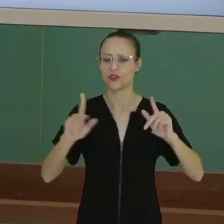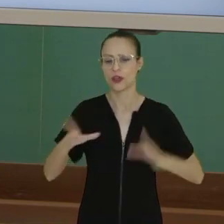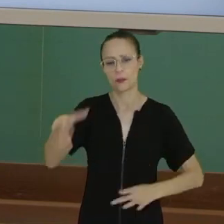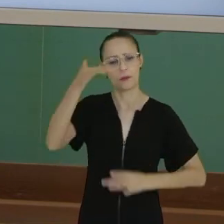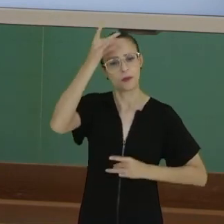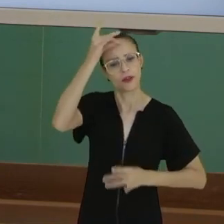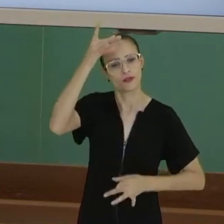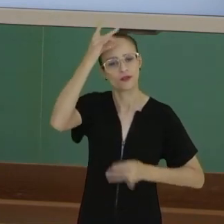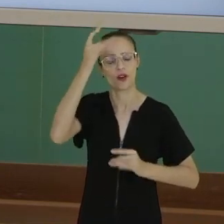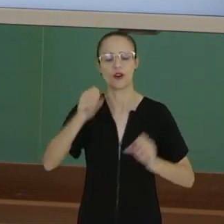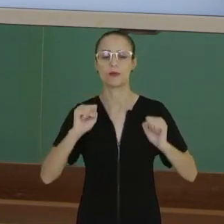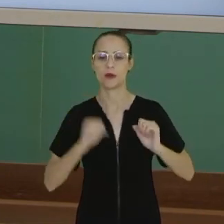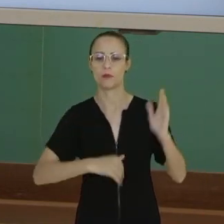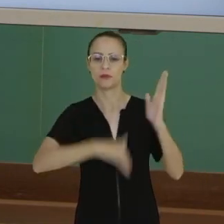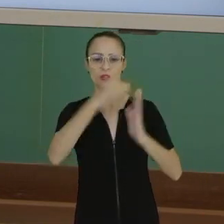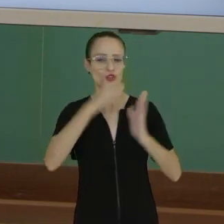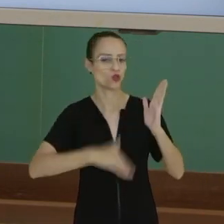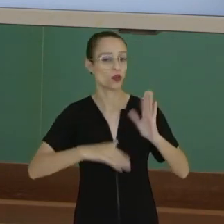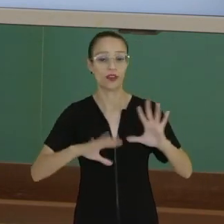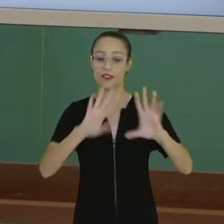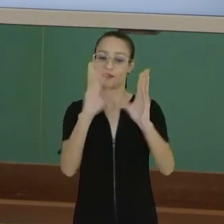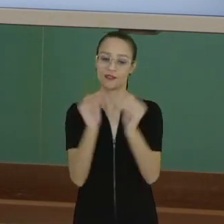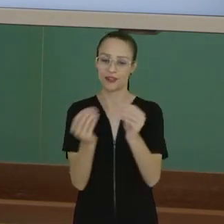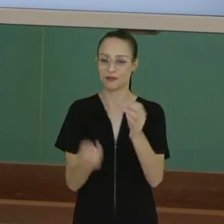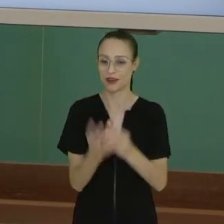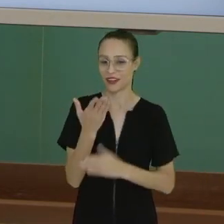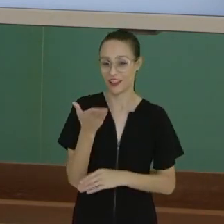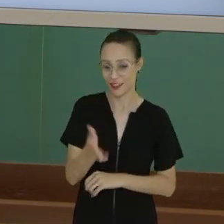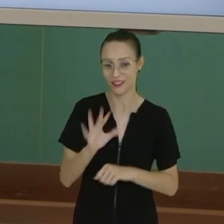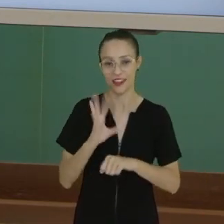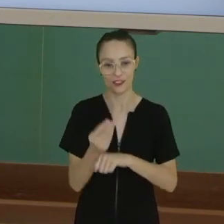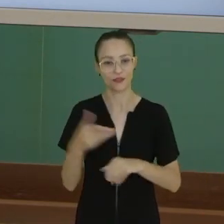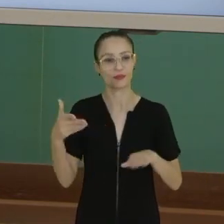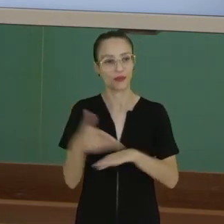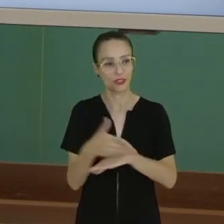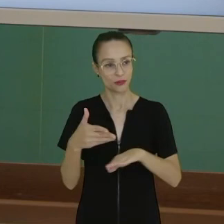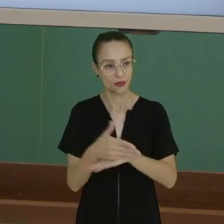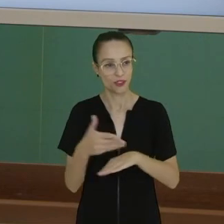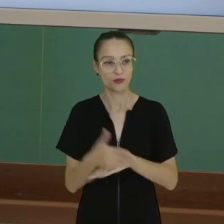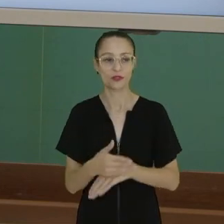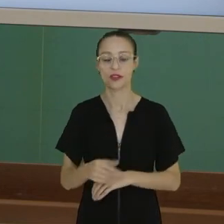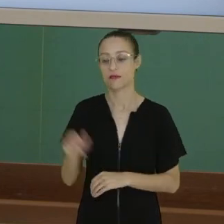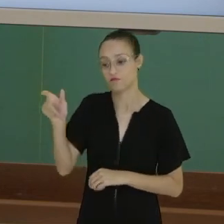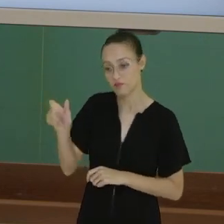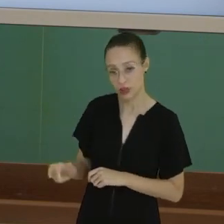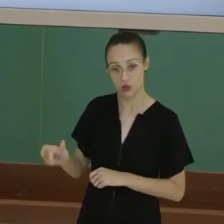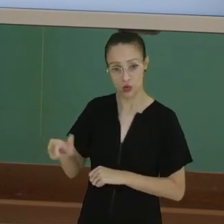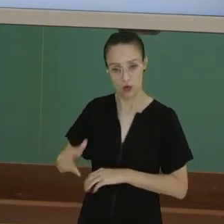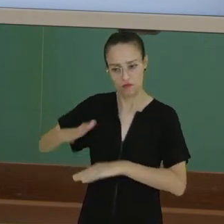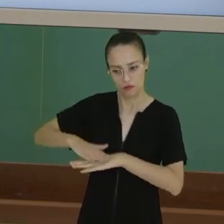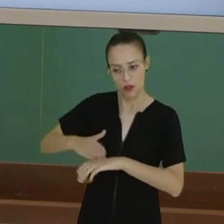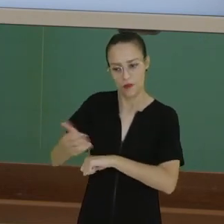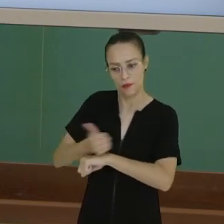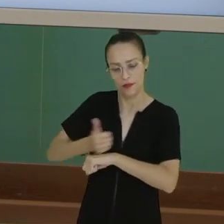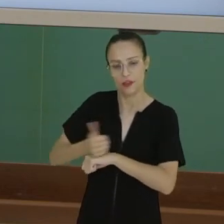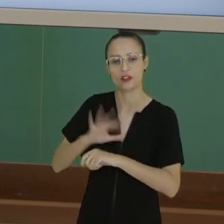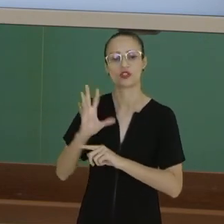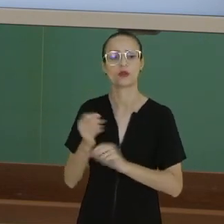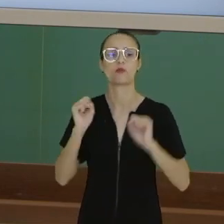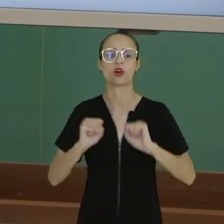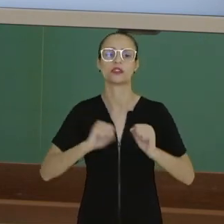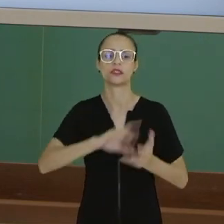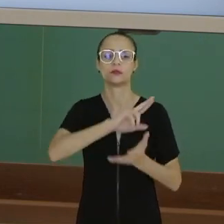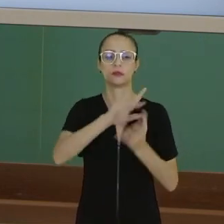performance, pinturas, enfim, para criar essas obras de arte participativa, né? Os artistas podem misturar linguagens,